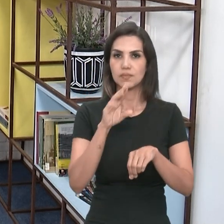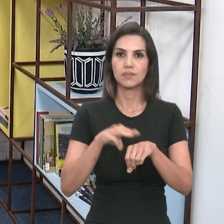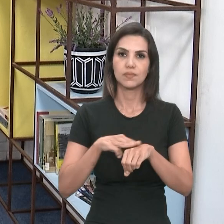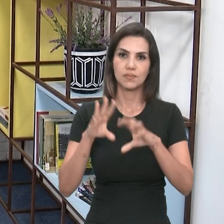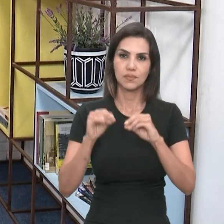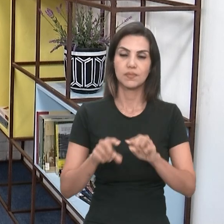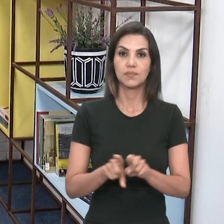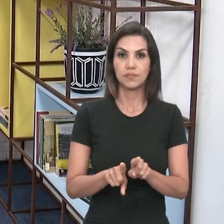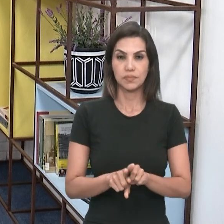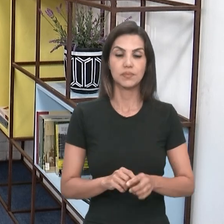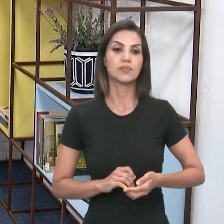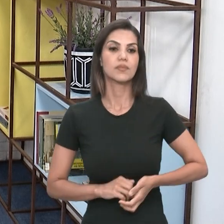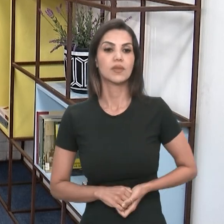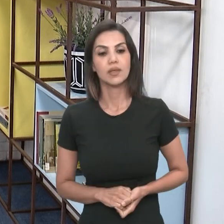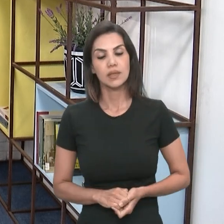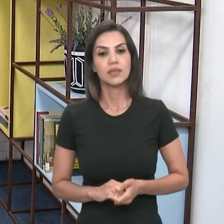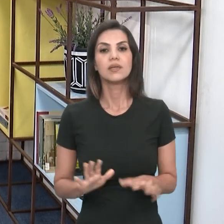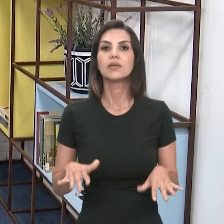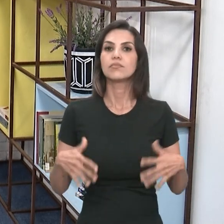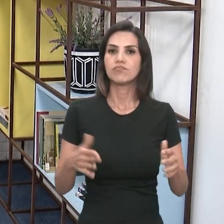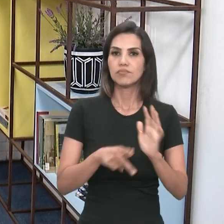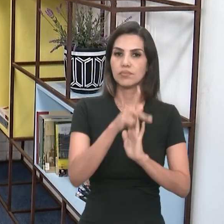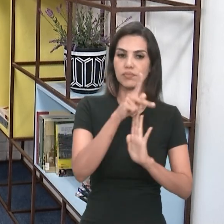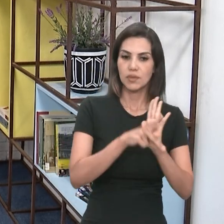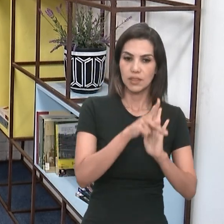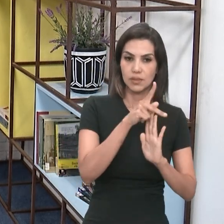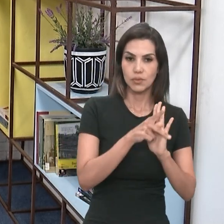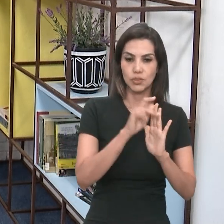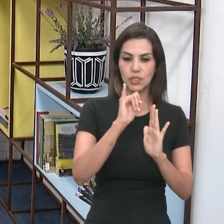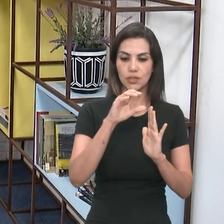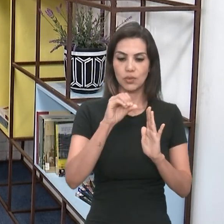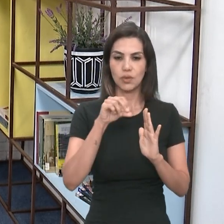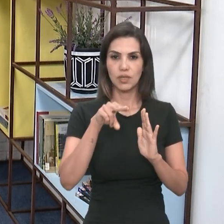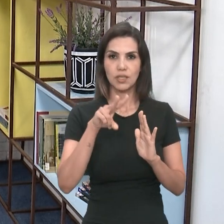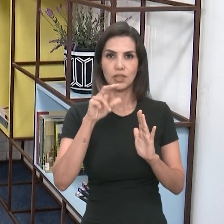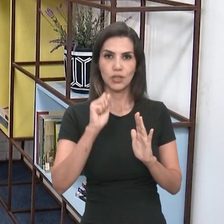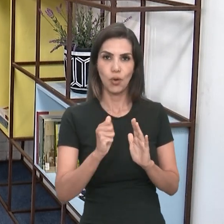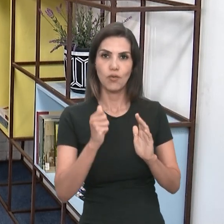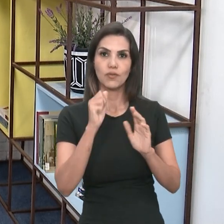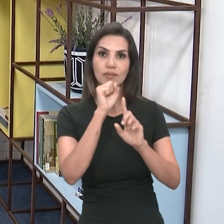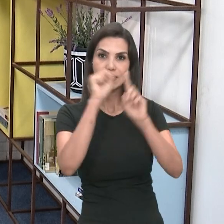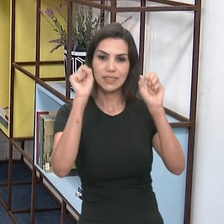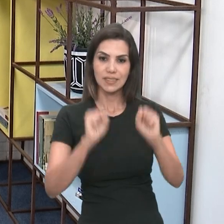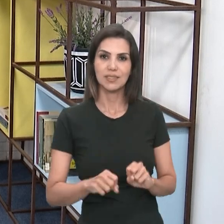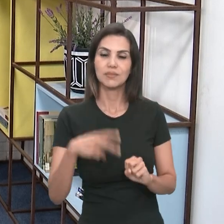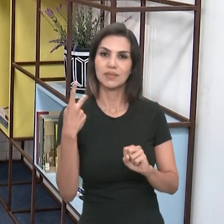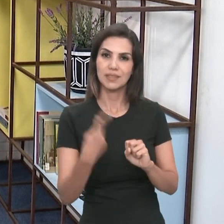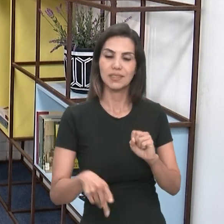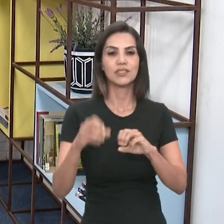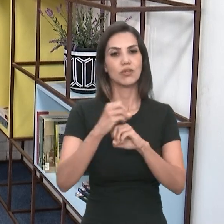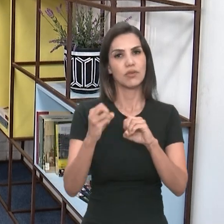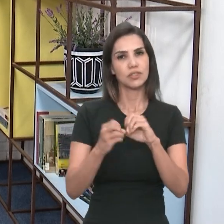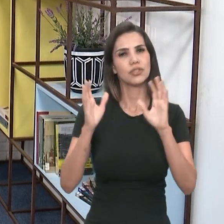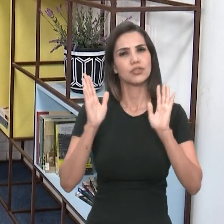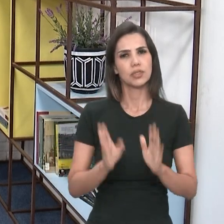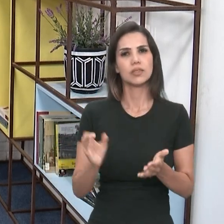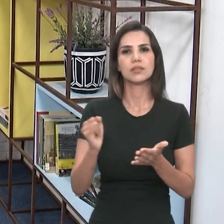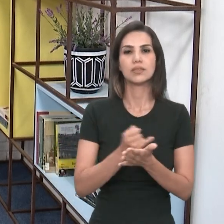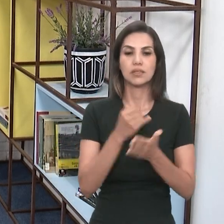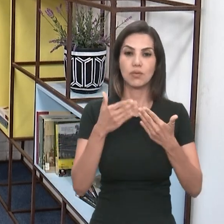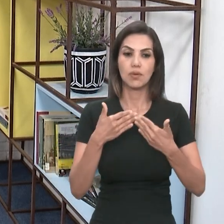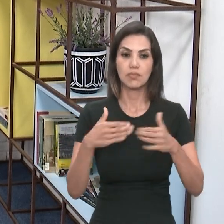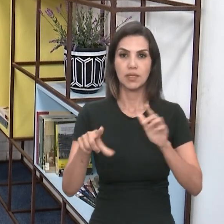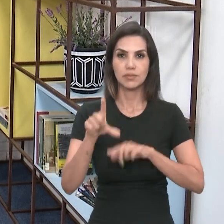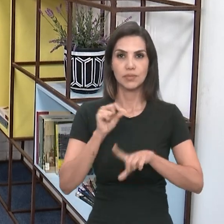escuros também. Olha só, Cássio, o projeto Inova Sistemas aqui da UFG já está com inscrições abertas para a seleção